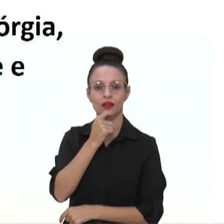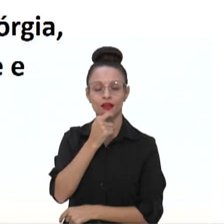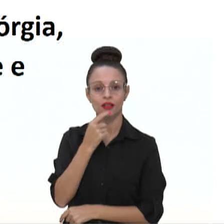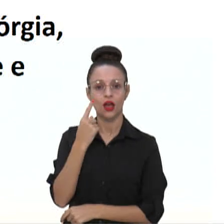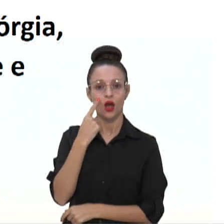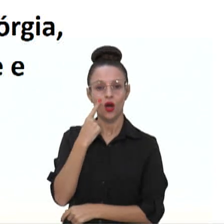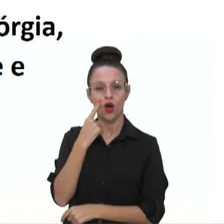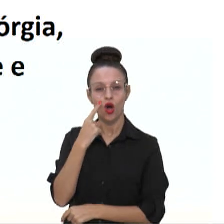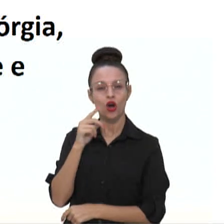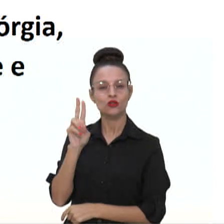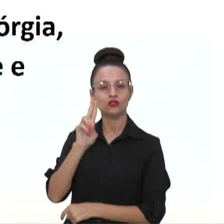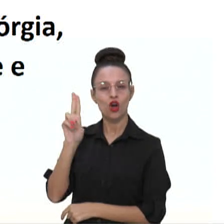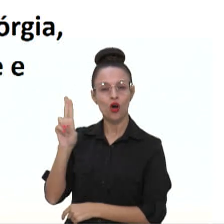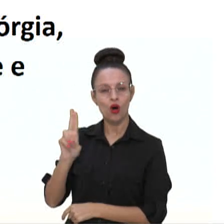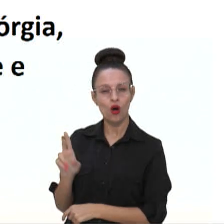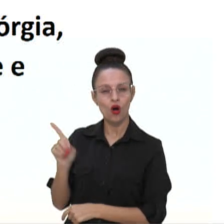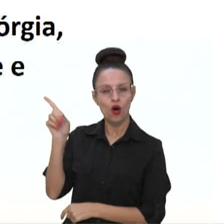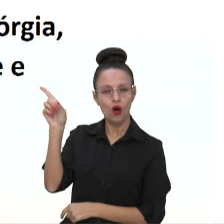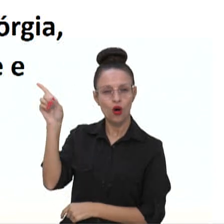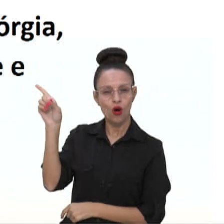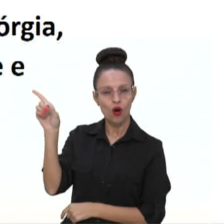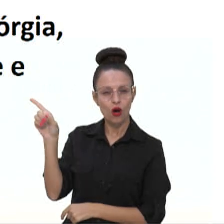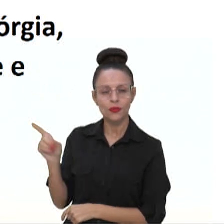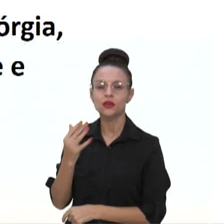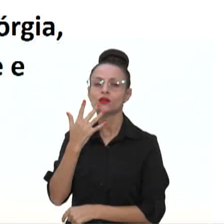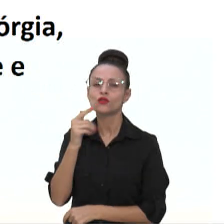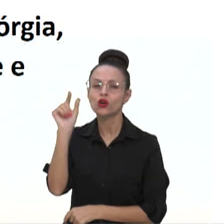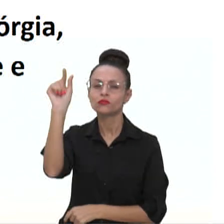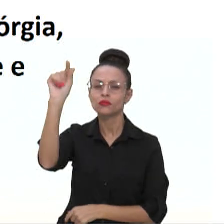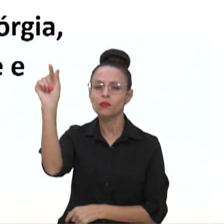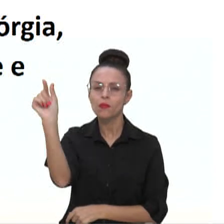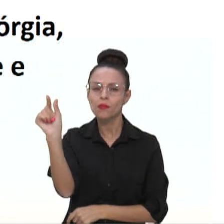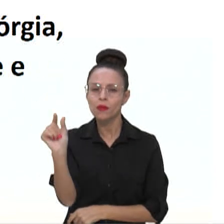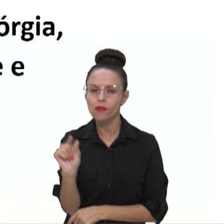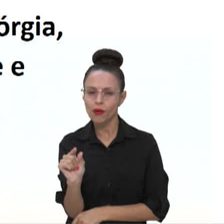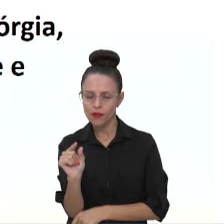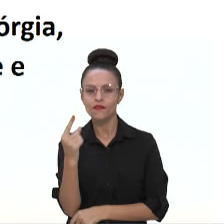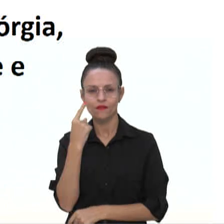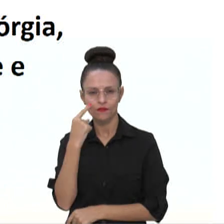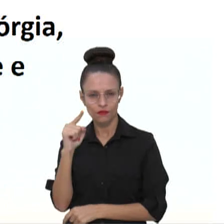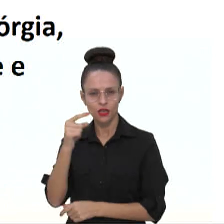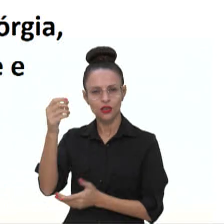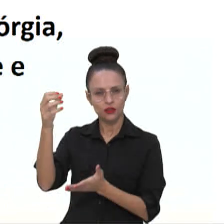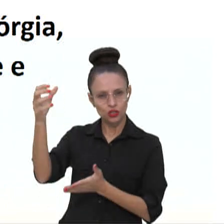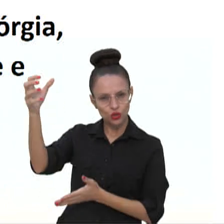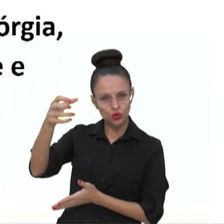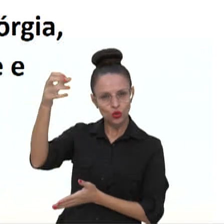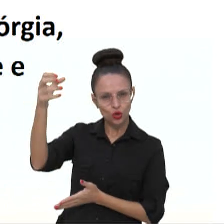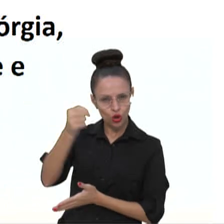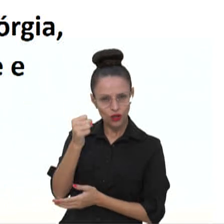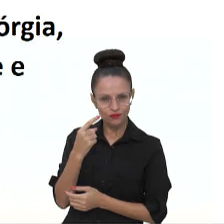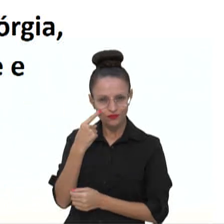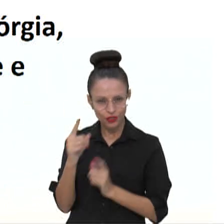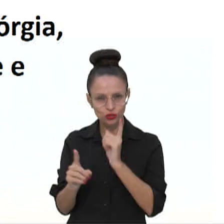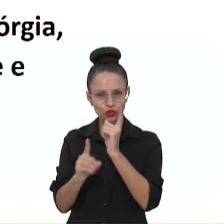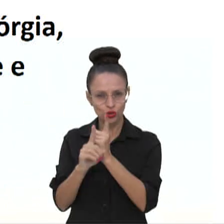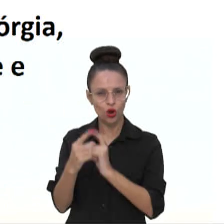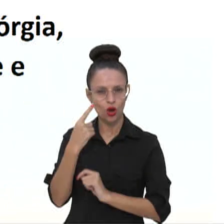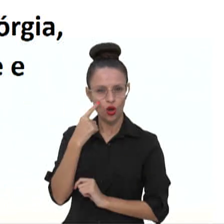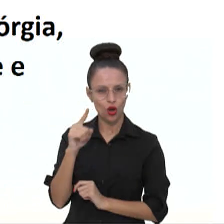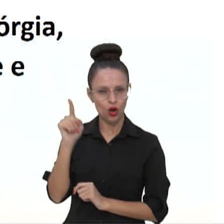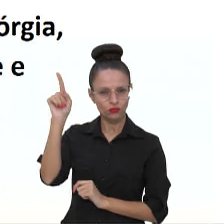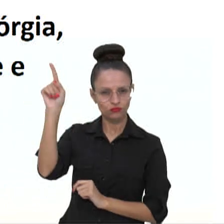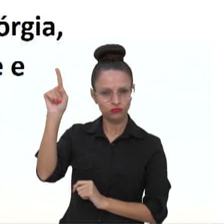como Massachusetts, New Hampshire, Rhode Island e Connecticut. Conseguiu localizar aí no mapinha? Aproxima aí que você